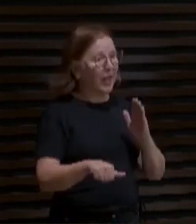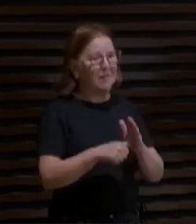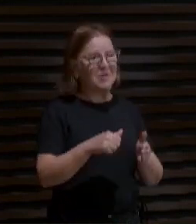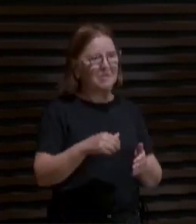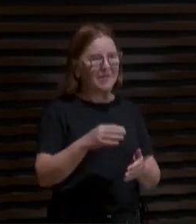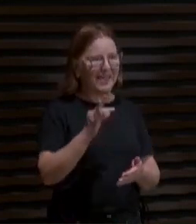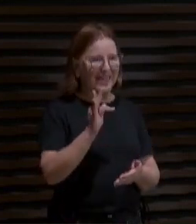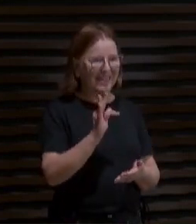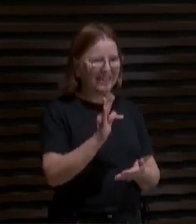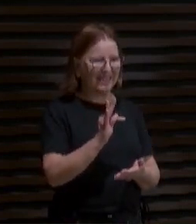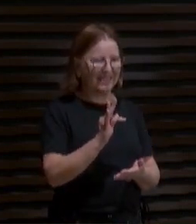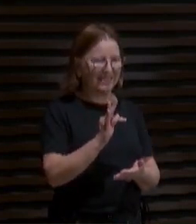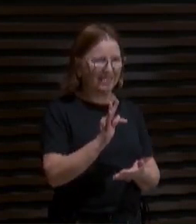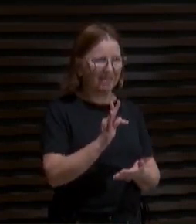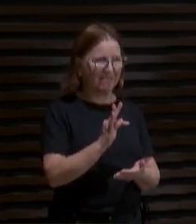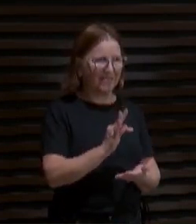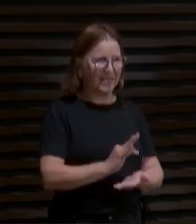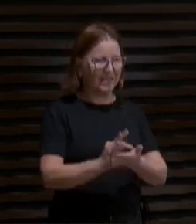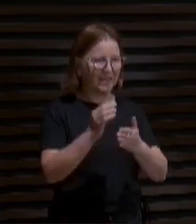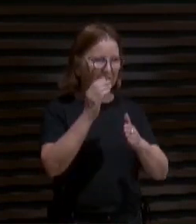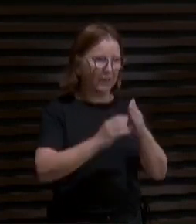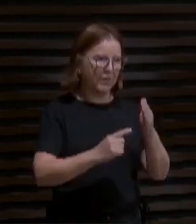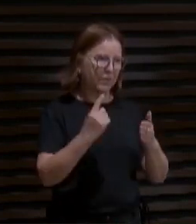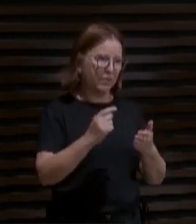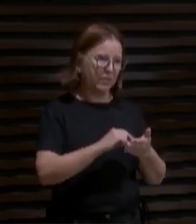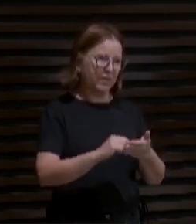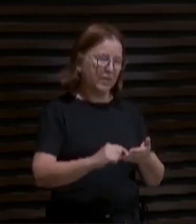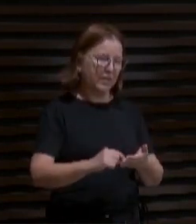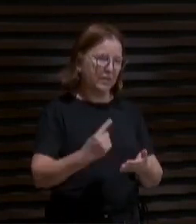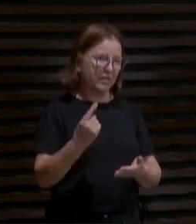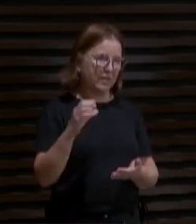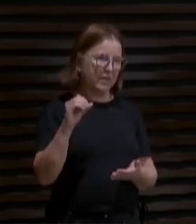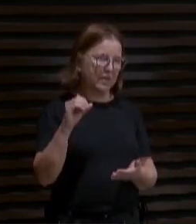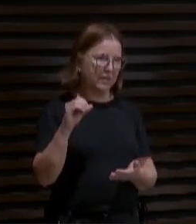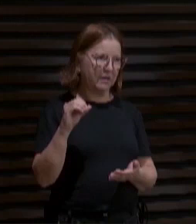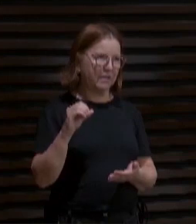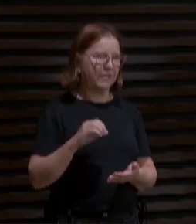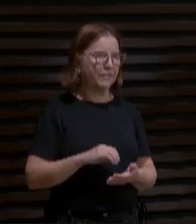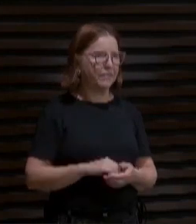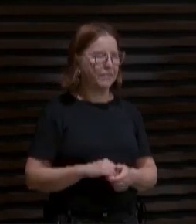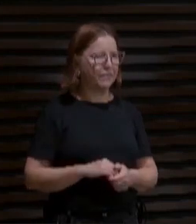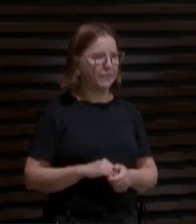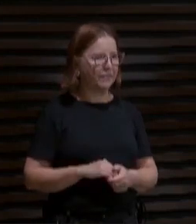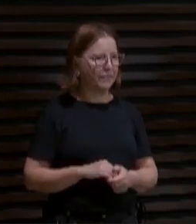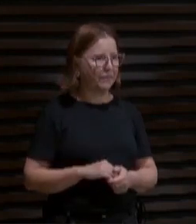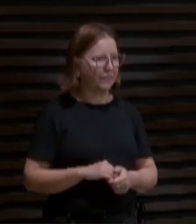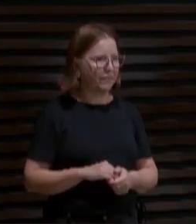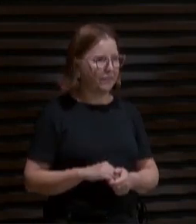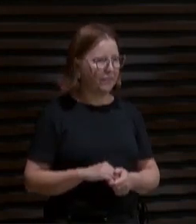Tessalonicenses 1, 10. Não voltará... Não, aqui é o brasume ainda. Vamos lá.